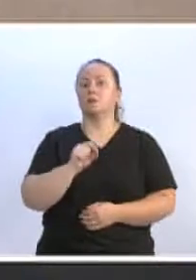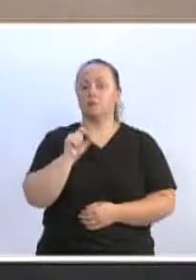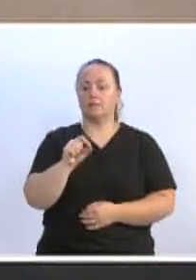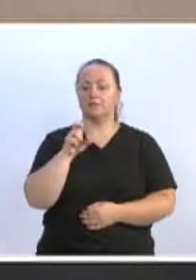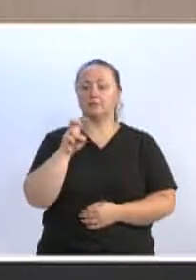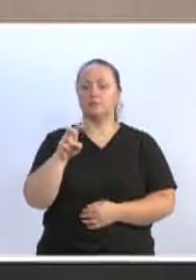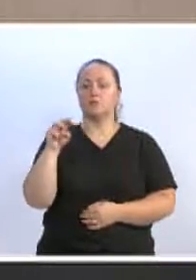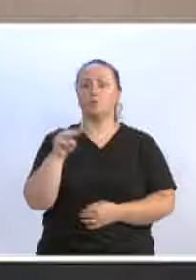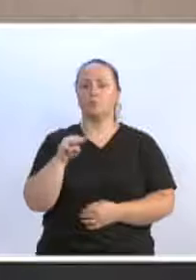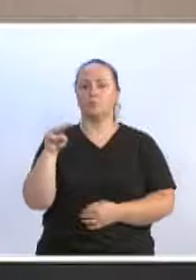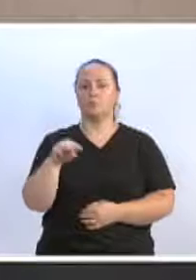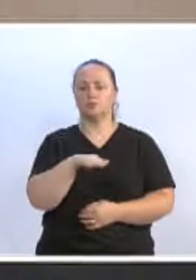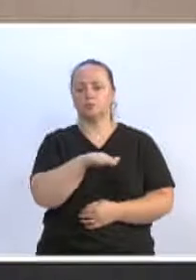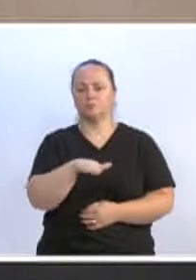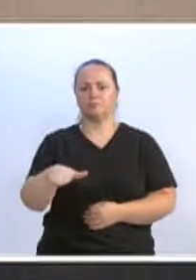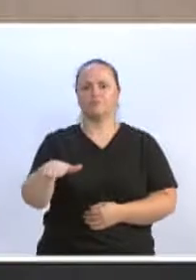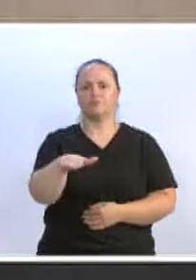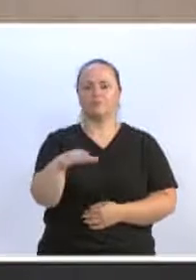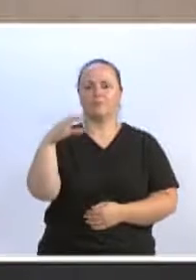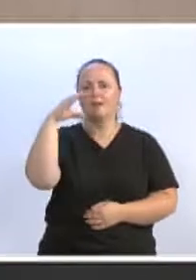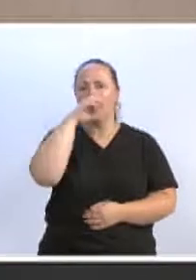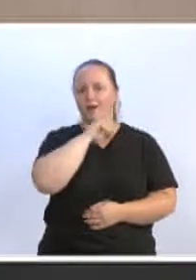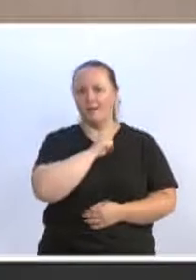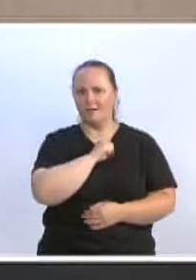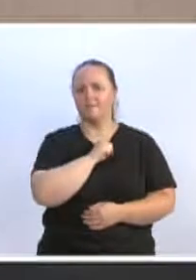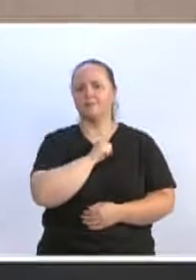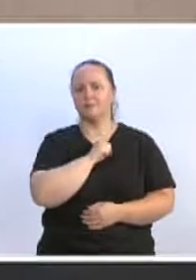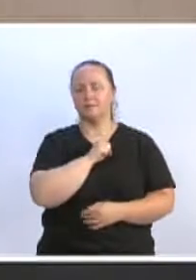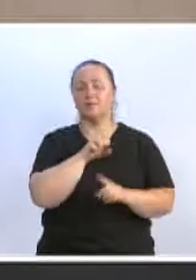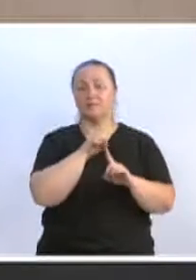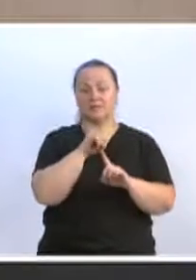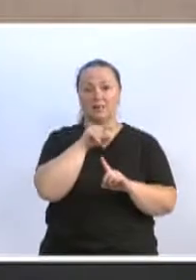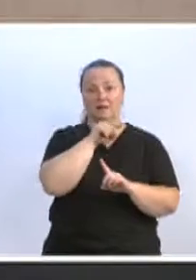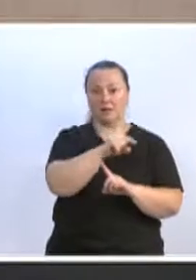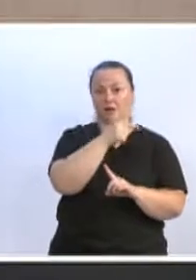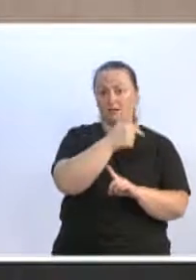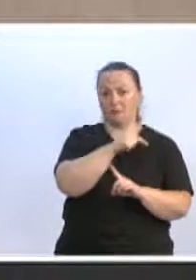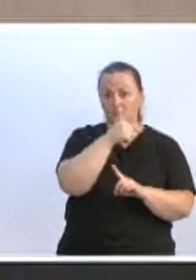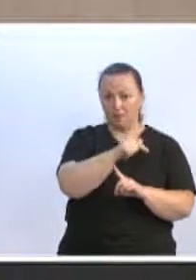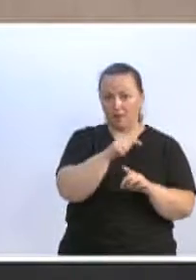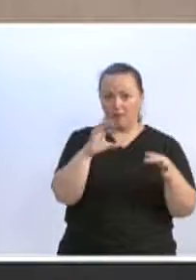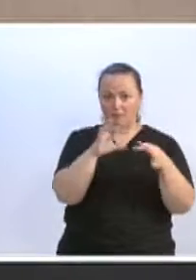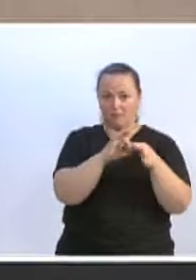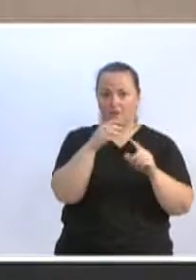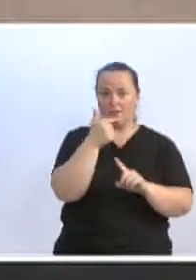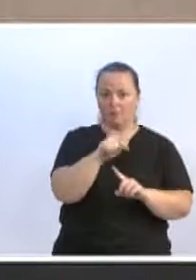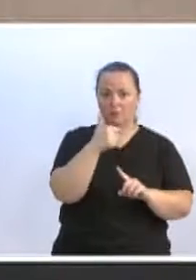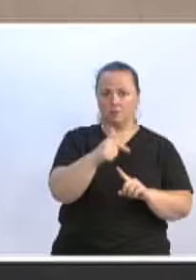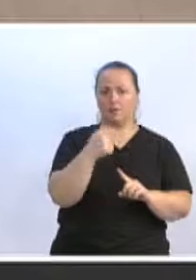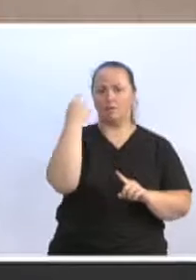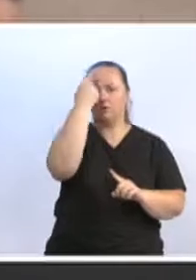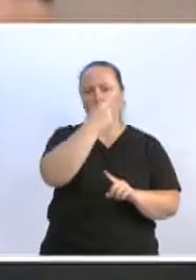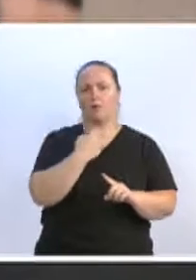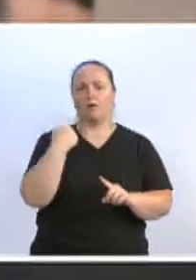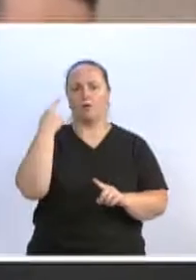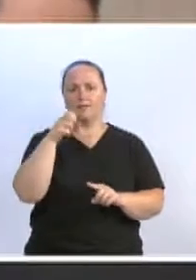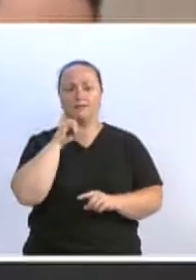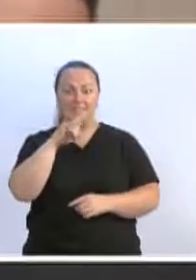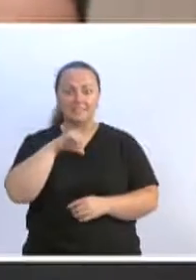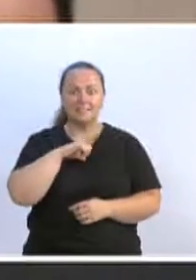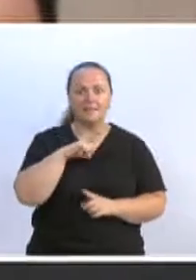se reabrirmos sendo assim temos que andar quase uma hora lamentar essa situação falta gestão realmente